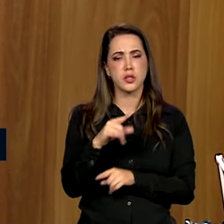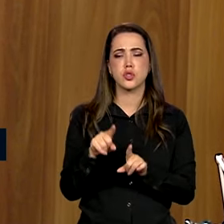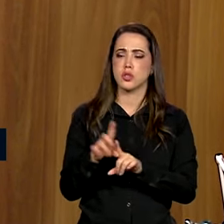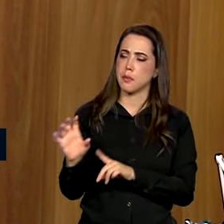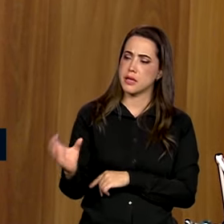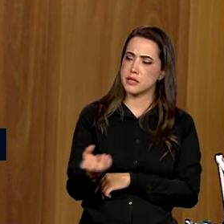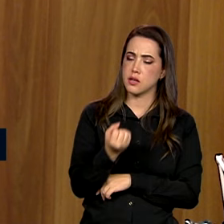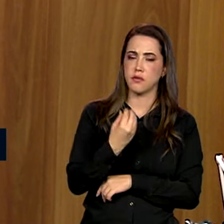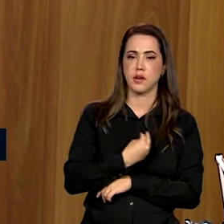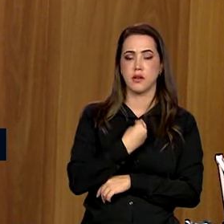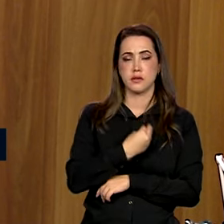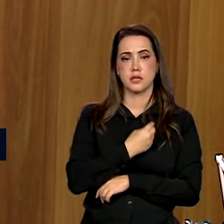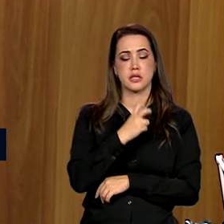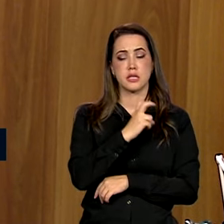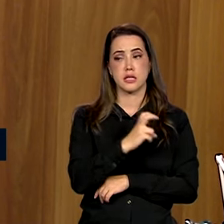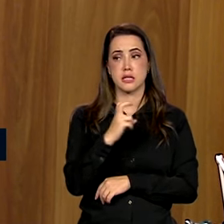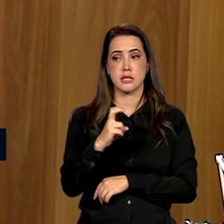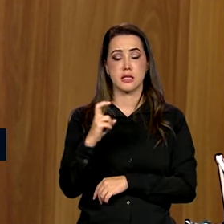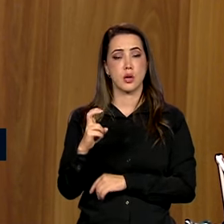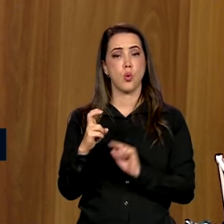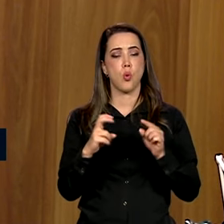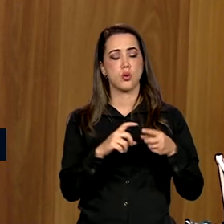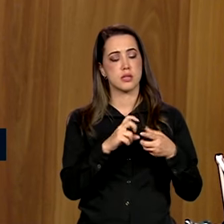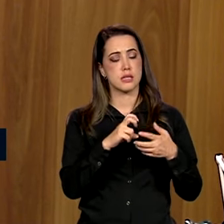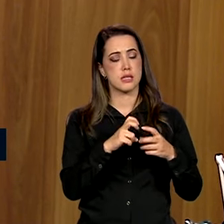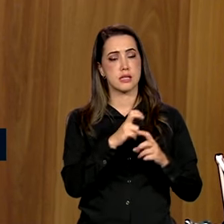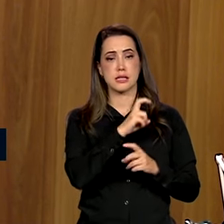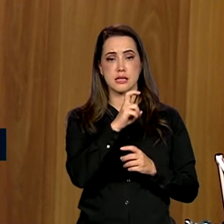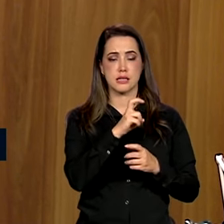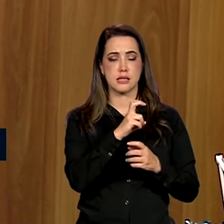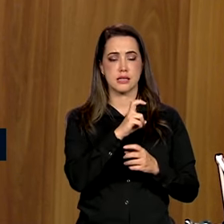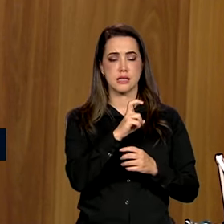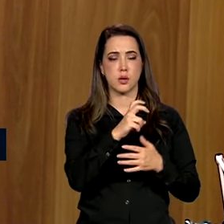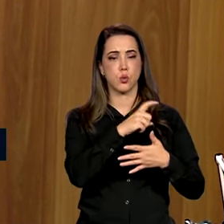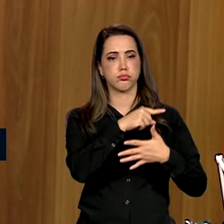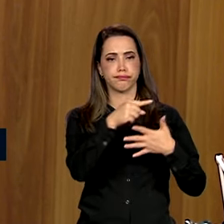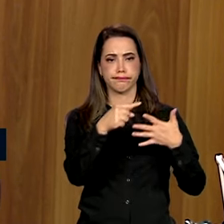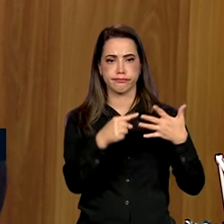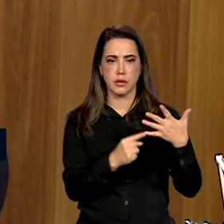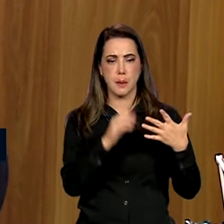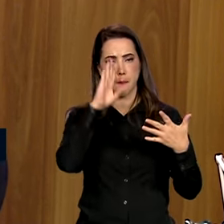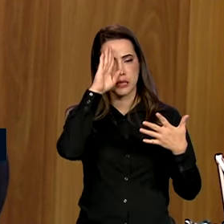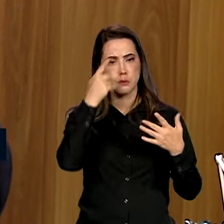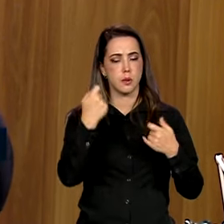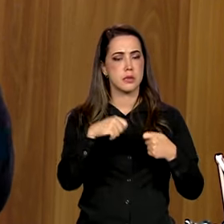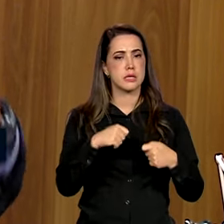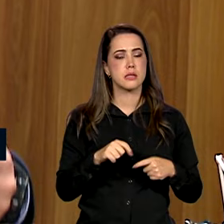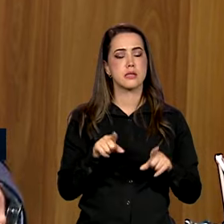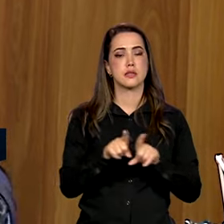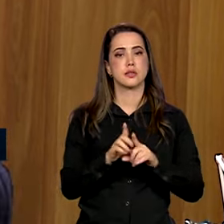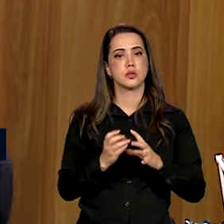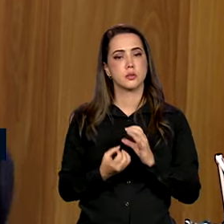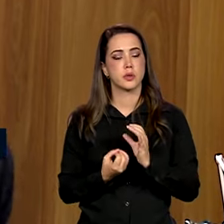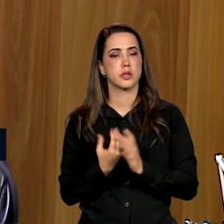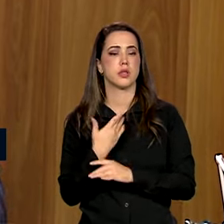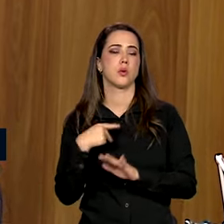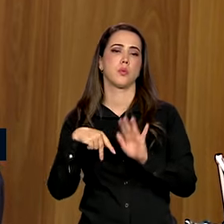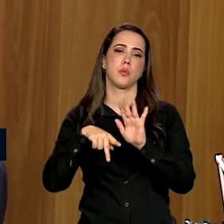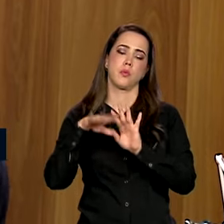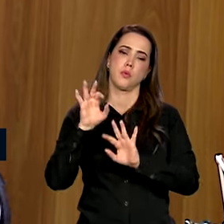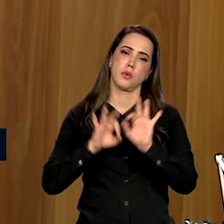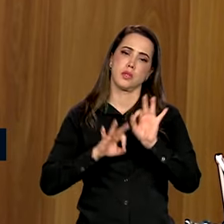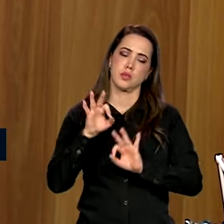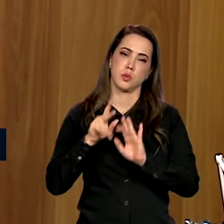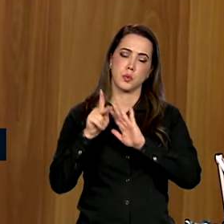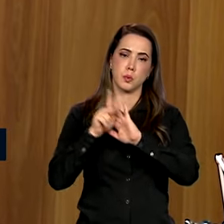cinco necessidades principais elencadas Além disso nós elencamos a estruturação de projetos